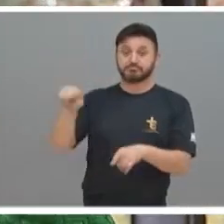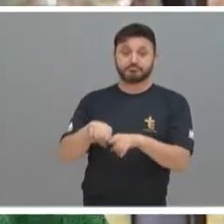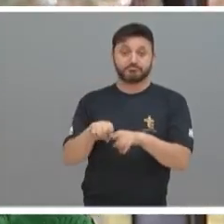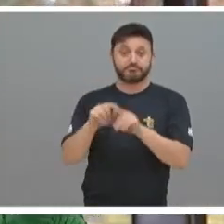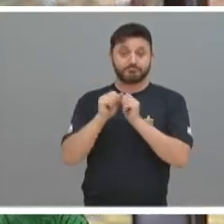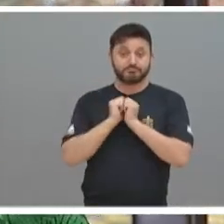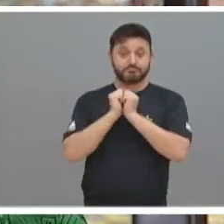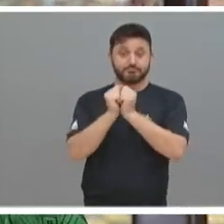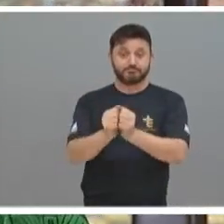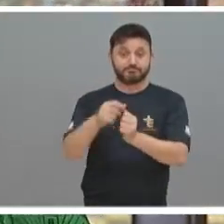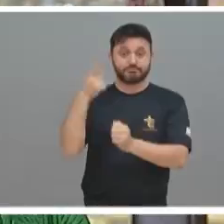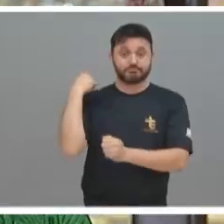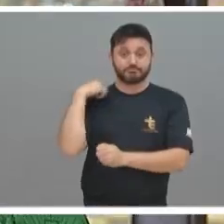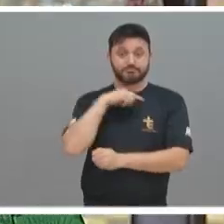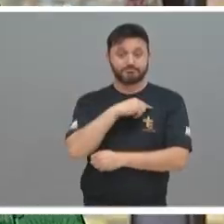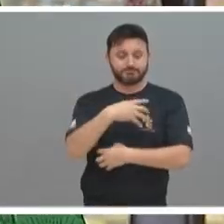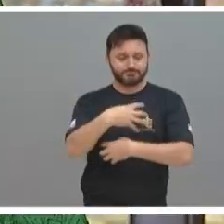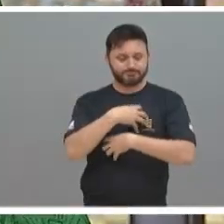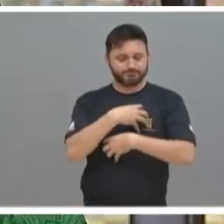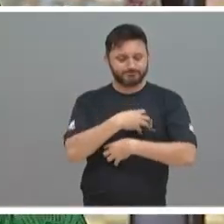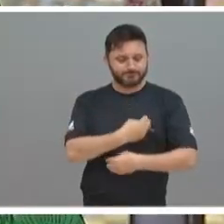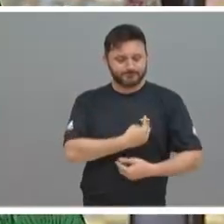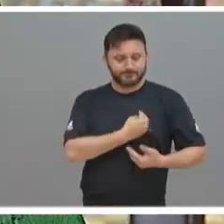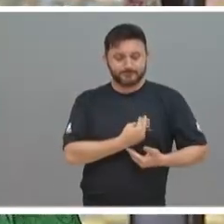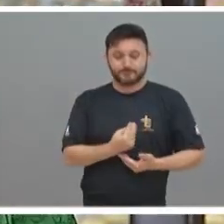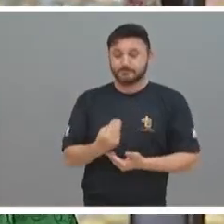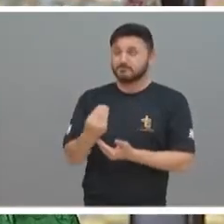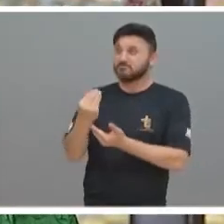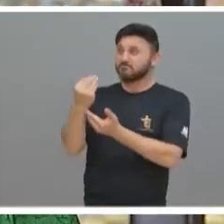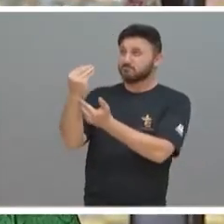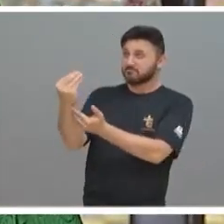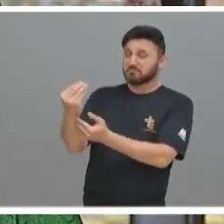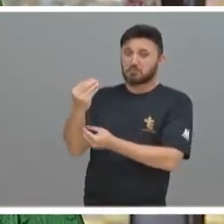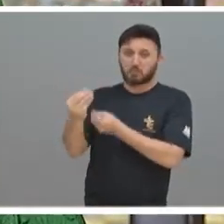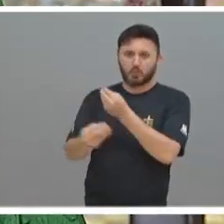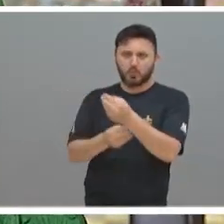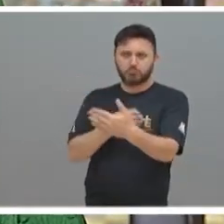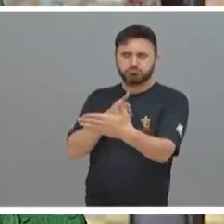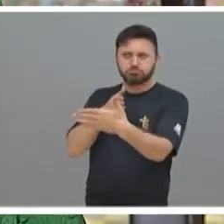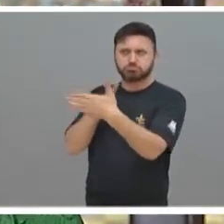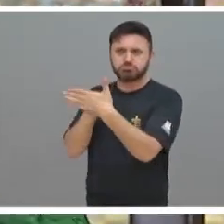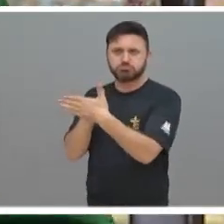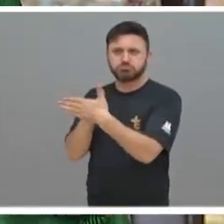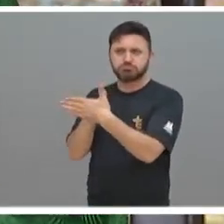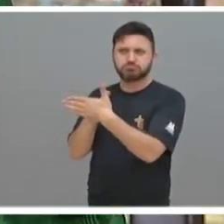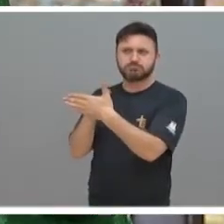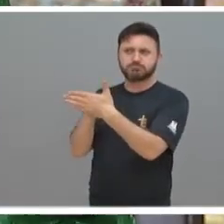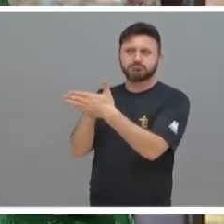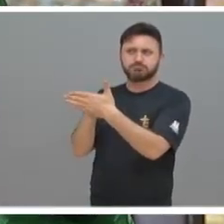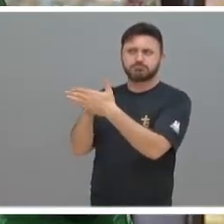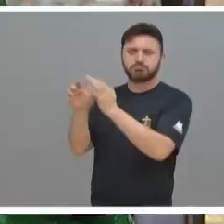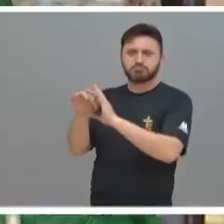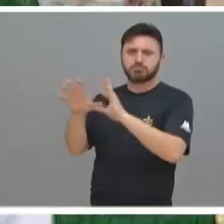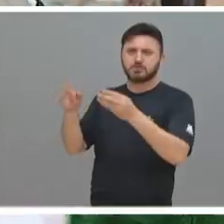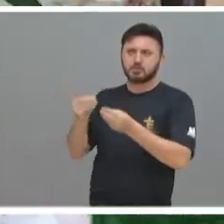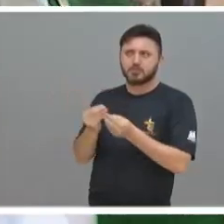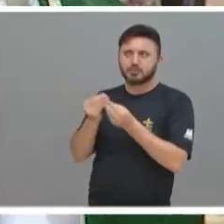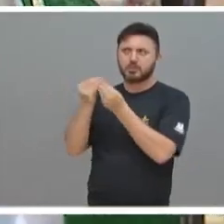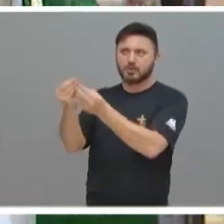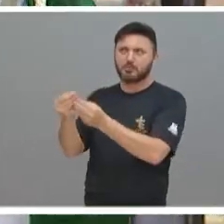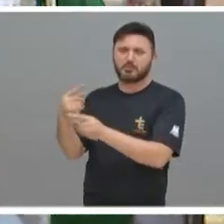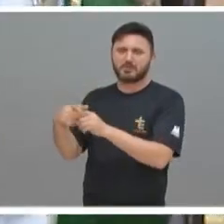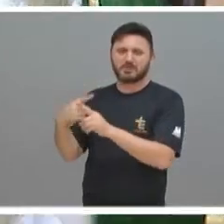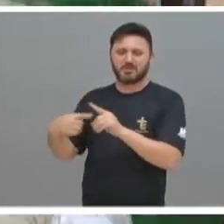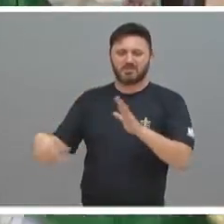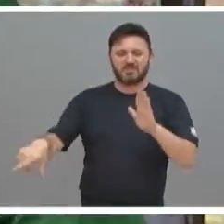juntos colocar diante dele a resistência que temos, uma resistência em seguir